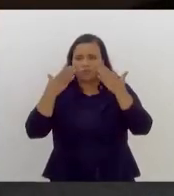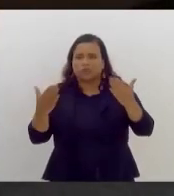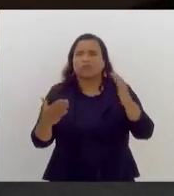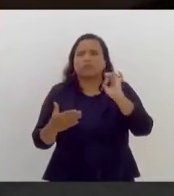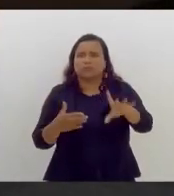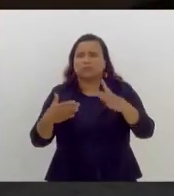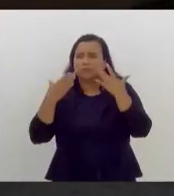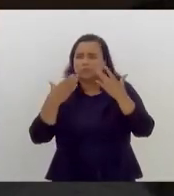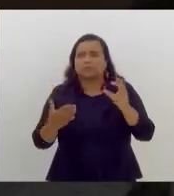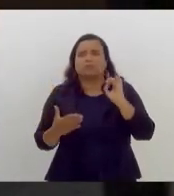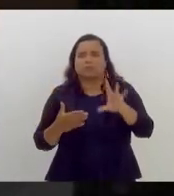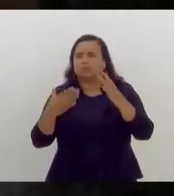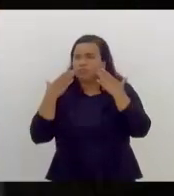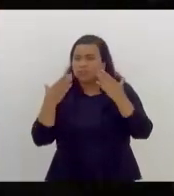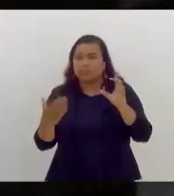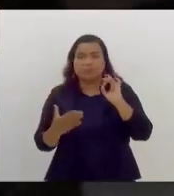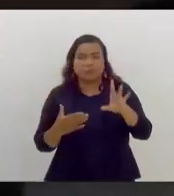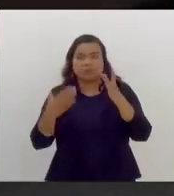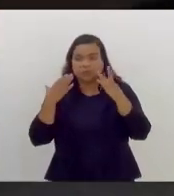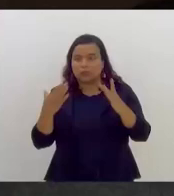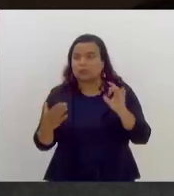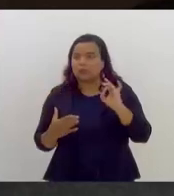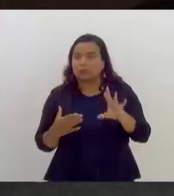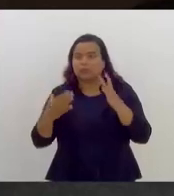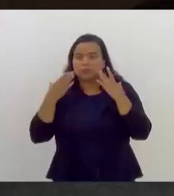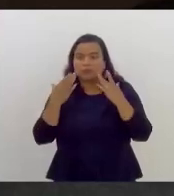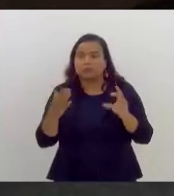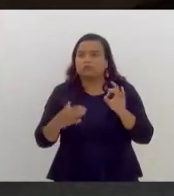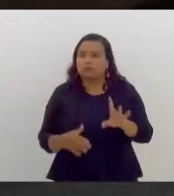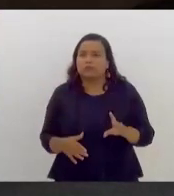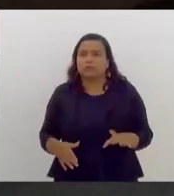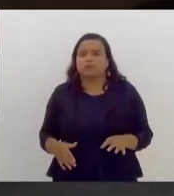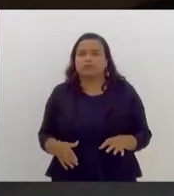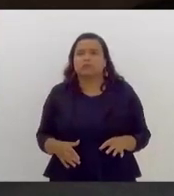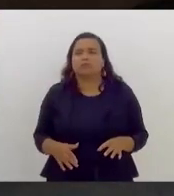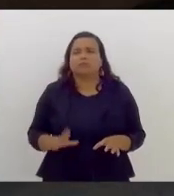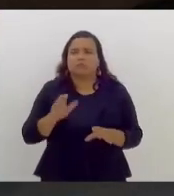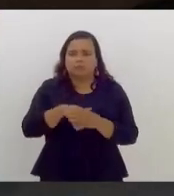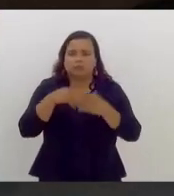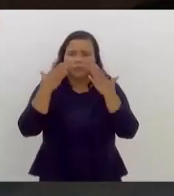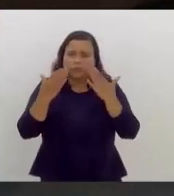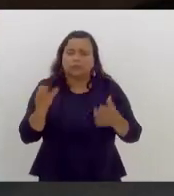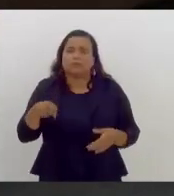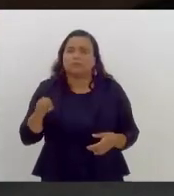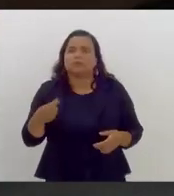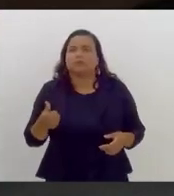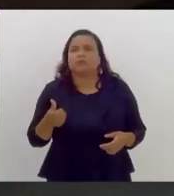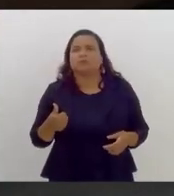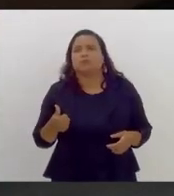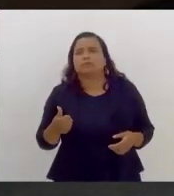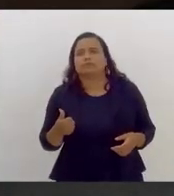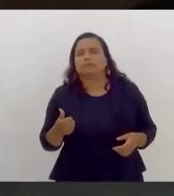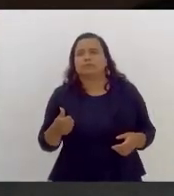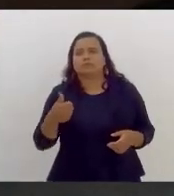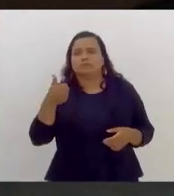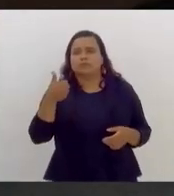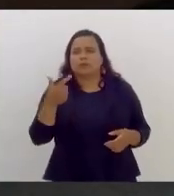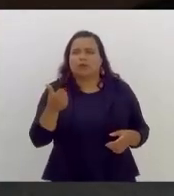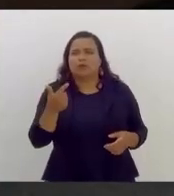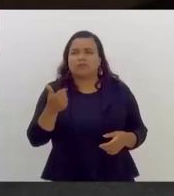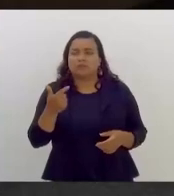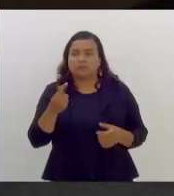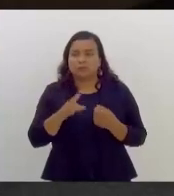Excelência vai fazer destaque. Só o destaque. Nós vamos votar o destaque. Vamos votar o destaque, isso. O 12º,